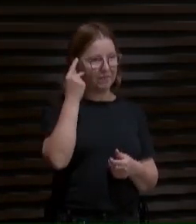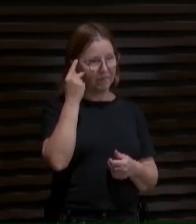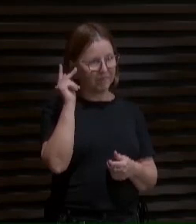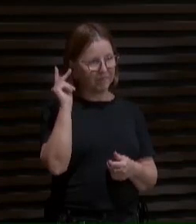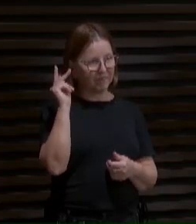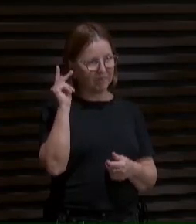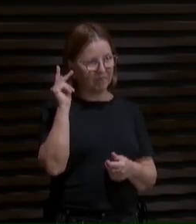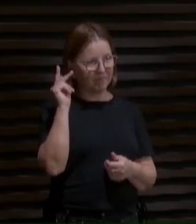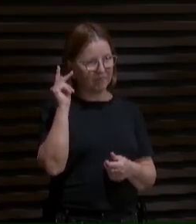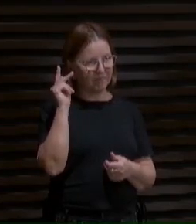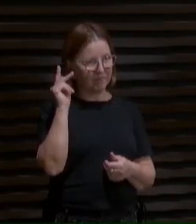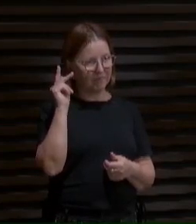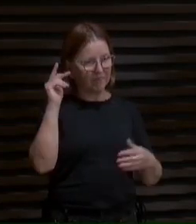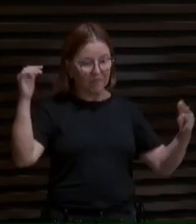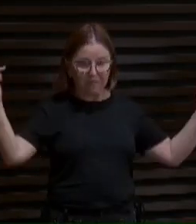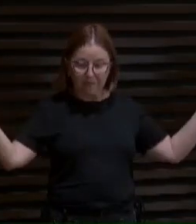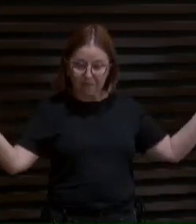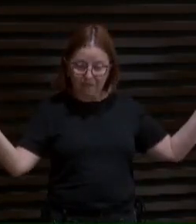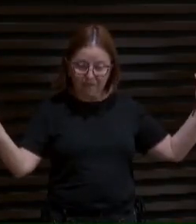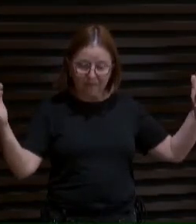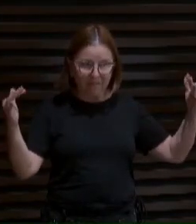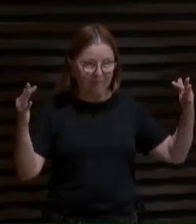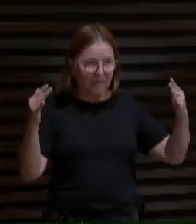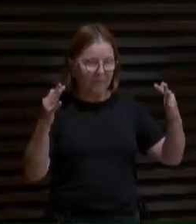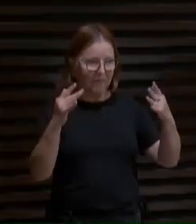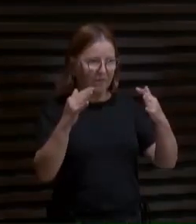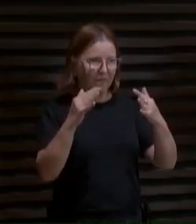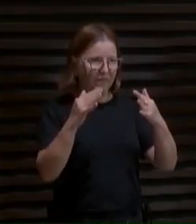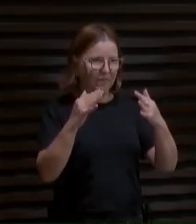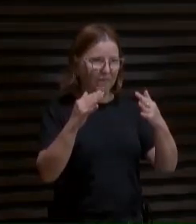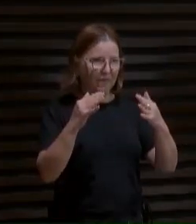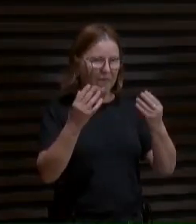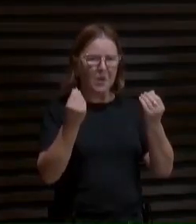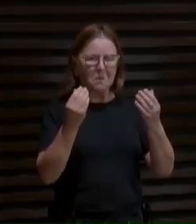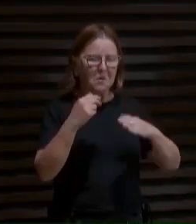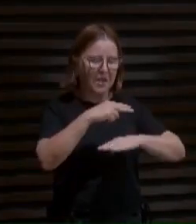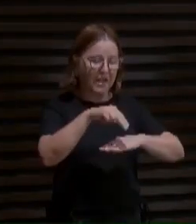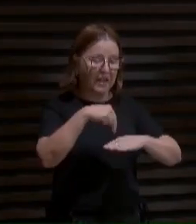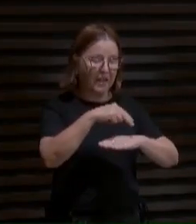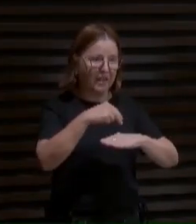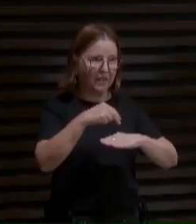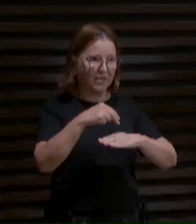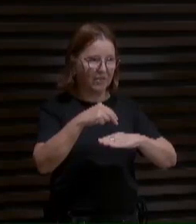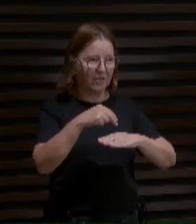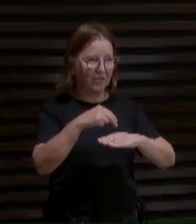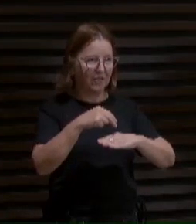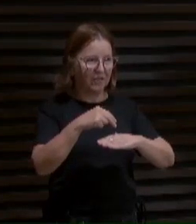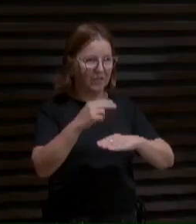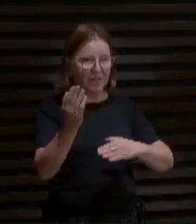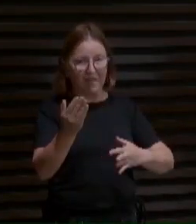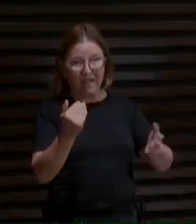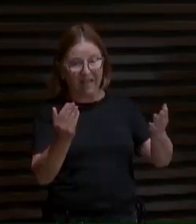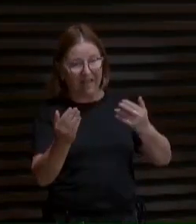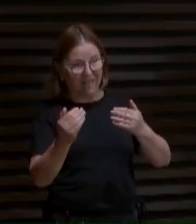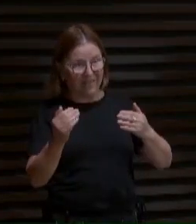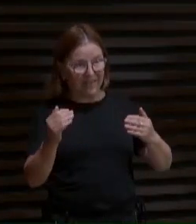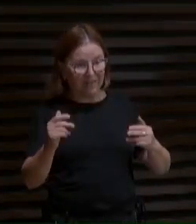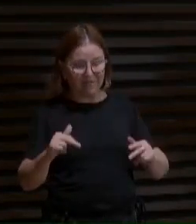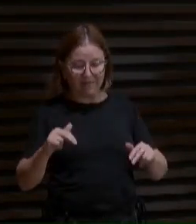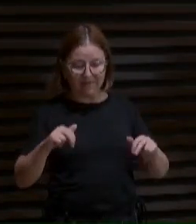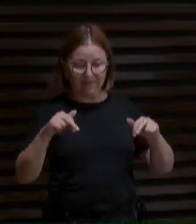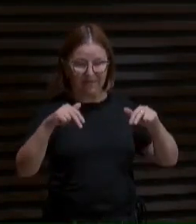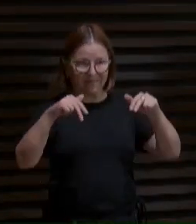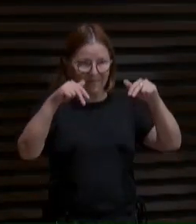para ele afluirão os povos, e irão muitas nações e dirão: vinde e subamos ao monte do Senhor